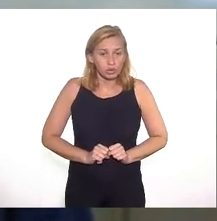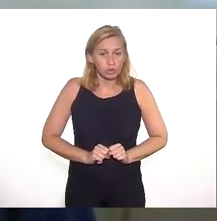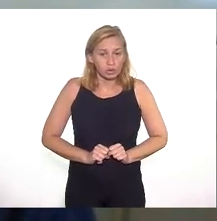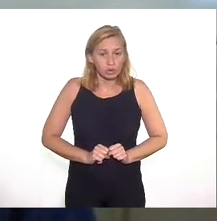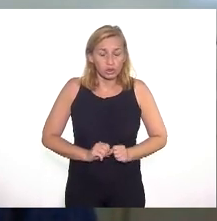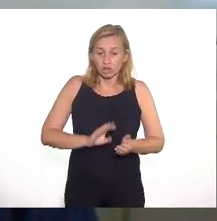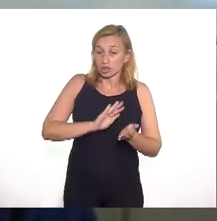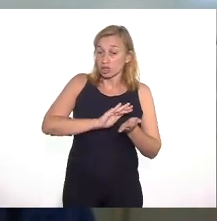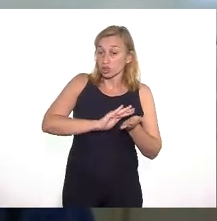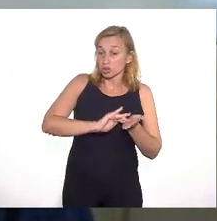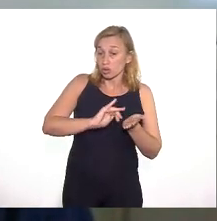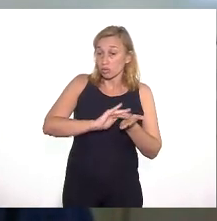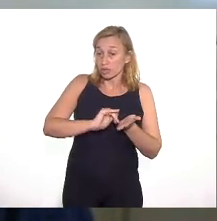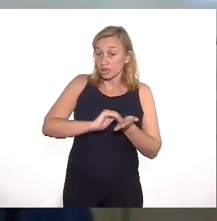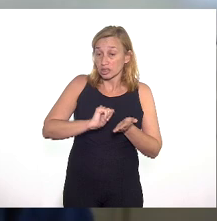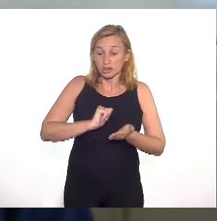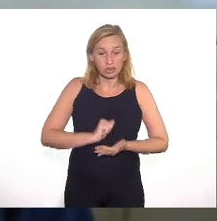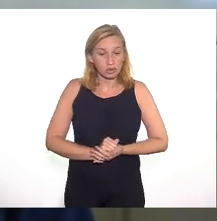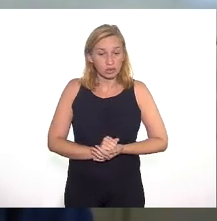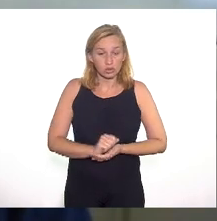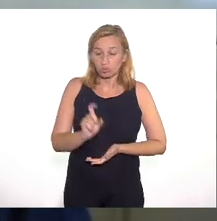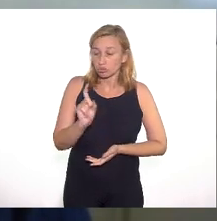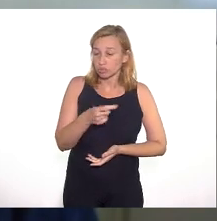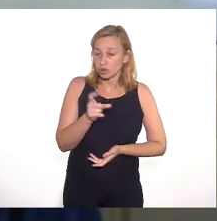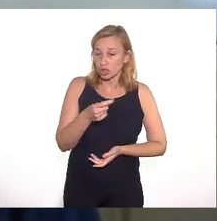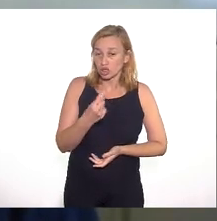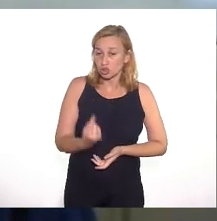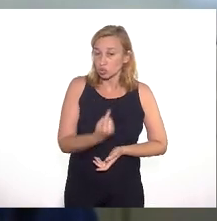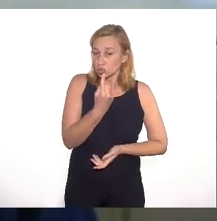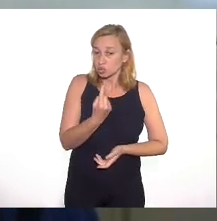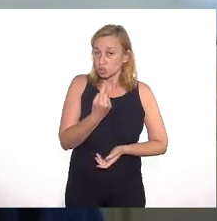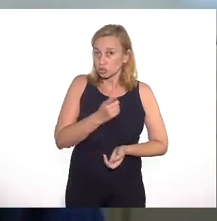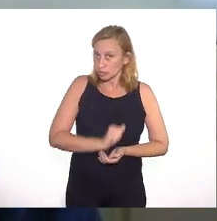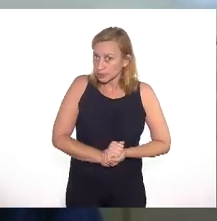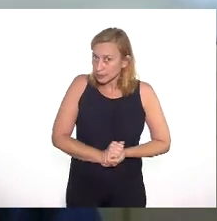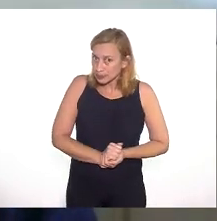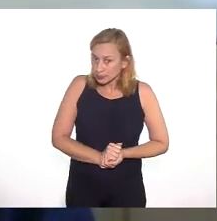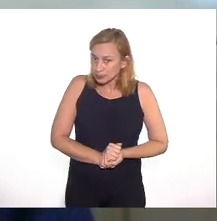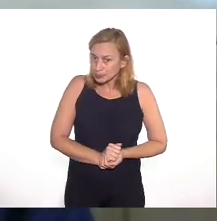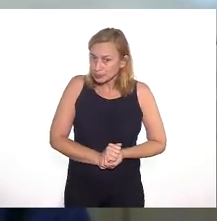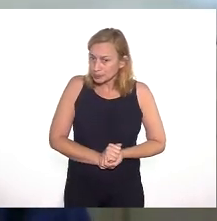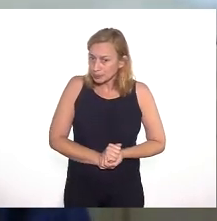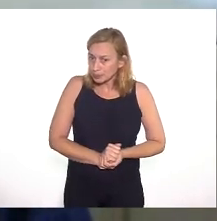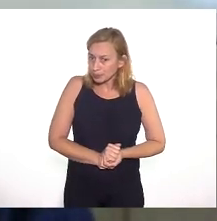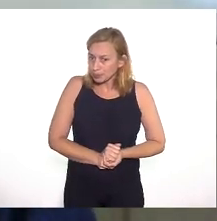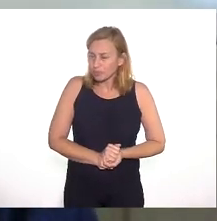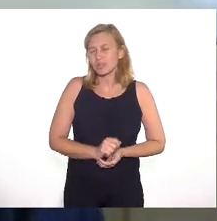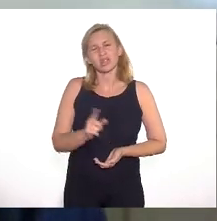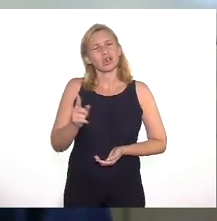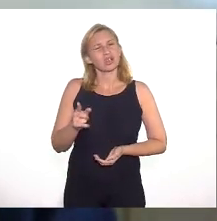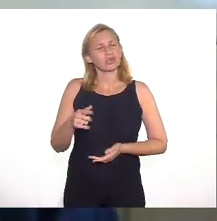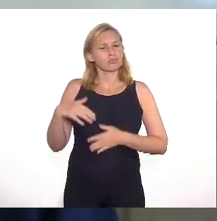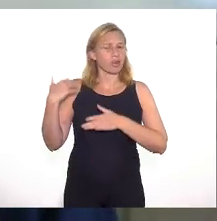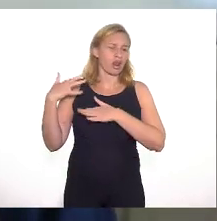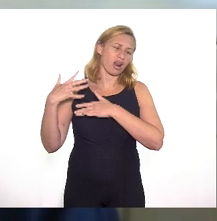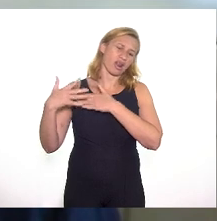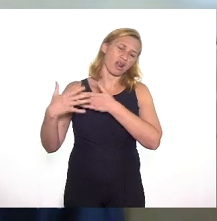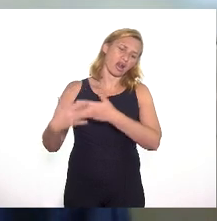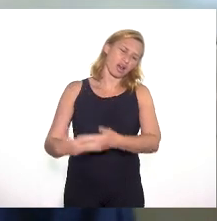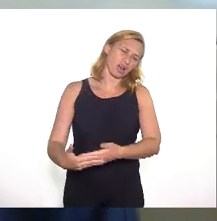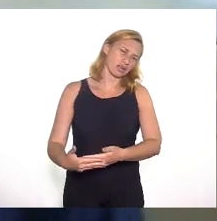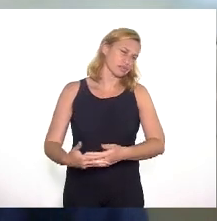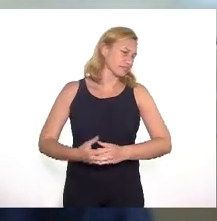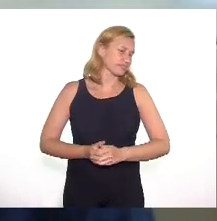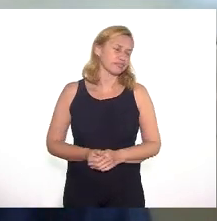das sobras do bilhete único, as sobras do cartão, isso vem se arrastando